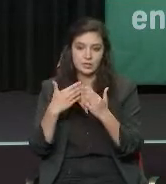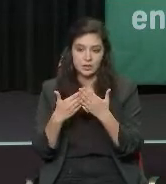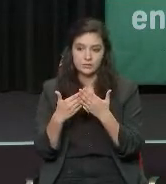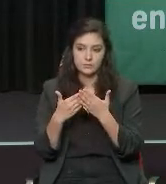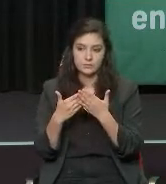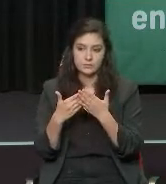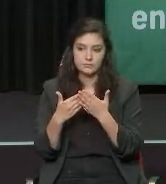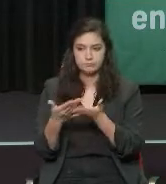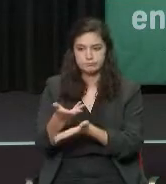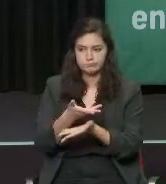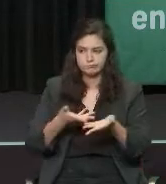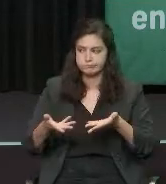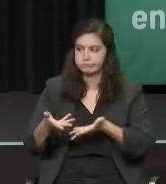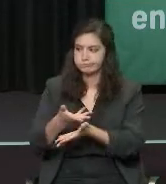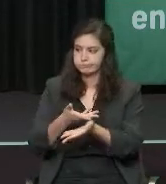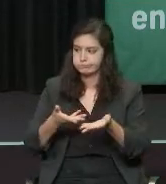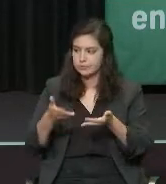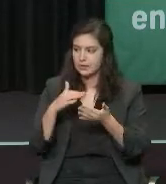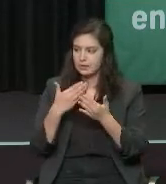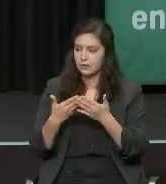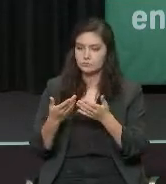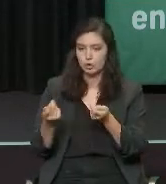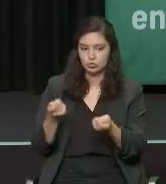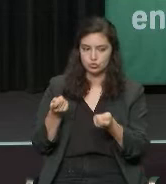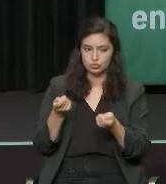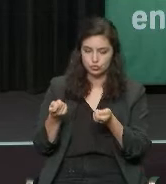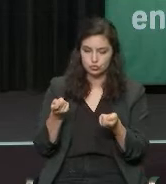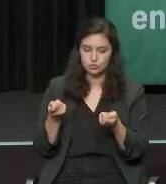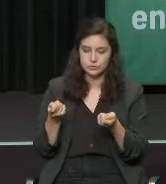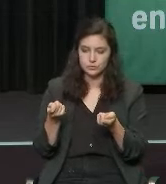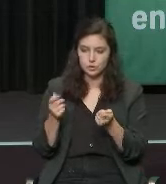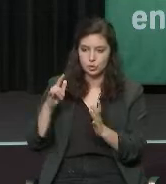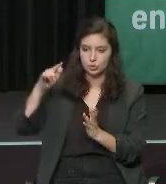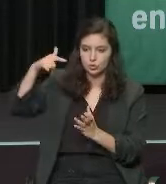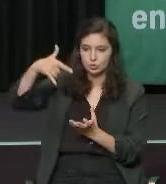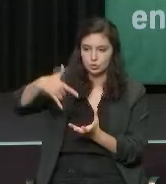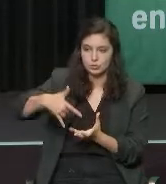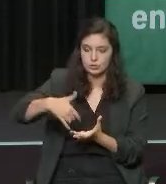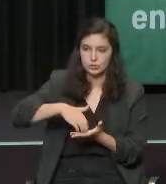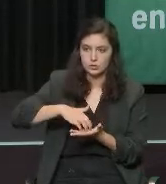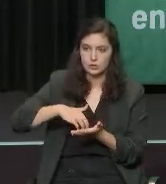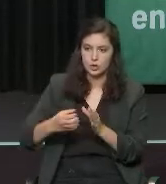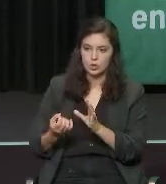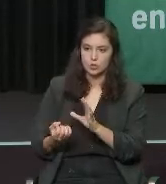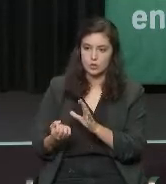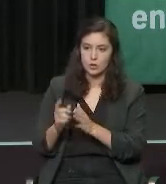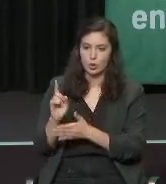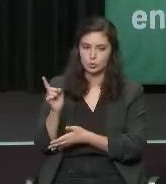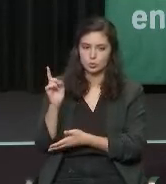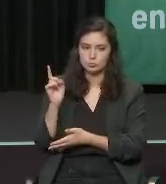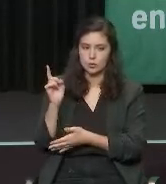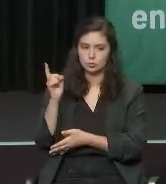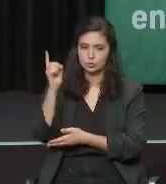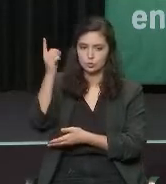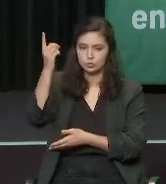computacional e depois a parte da construção e testagem e lançamento. Então aí